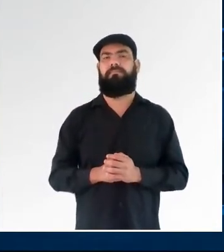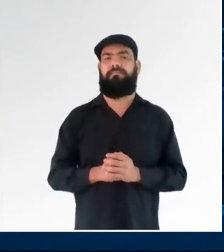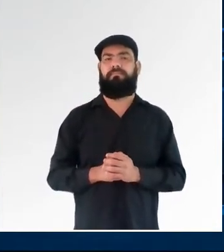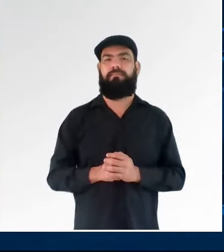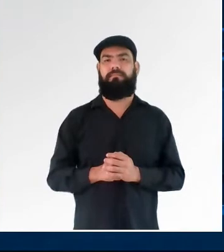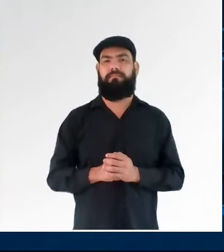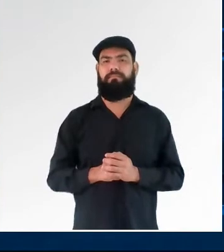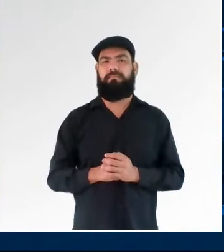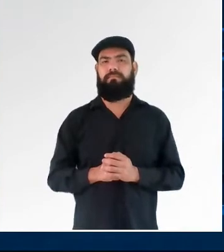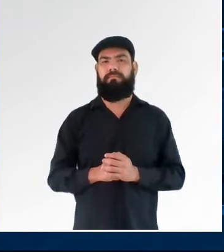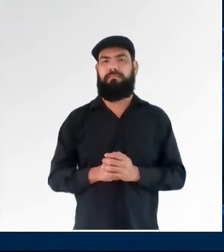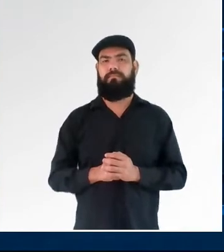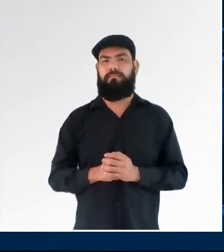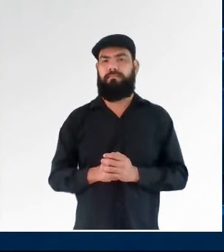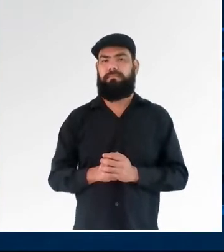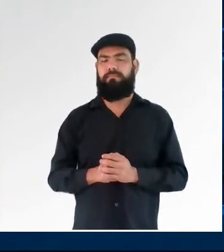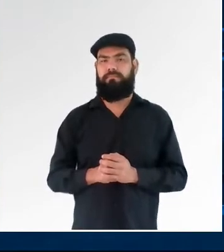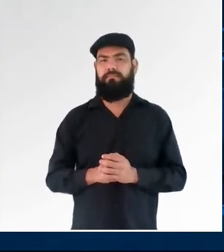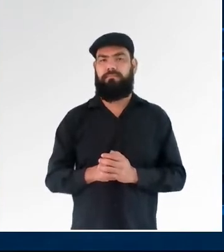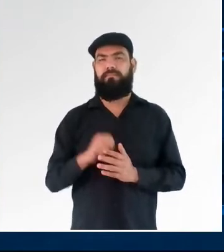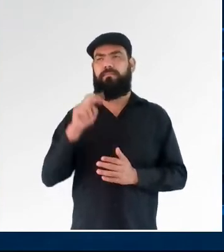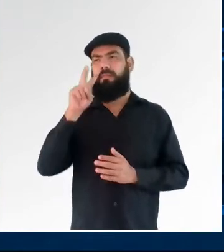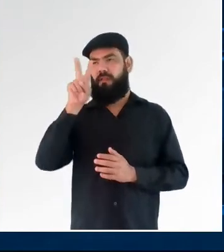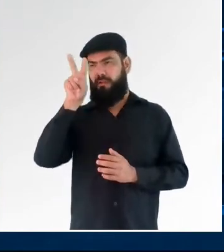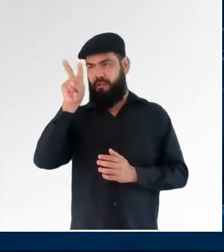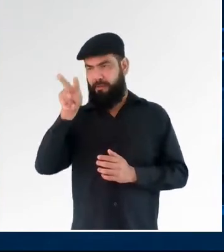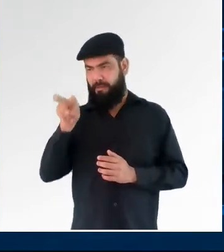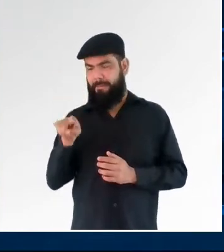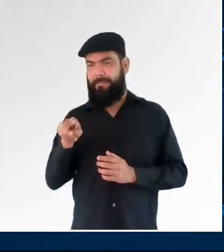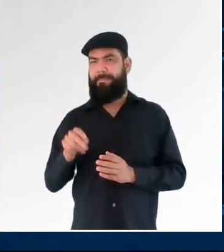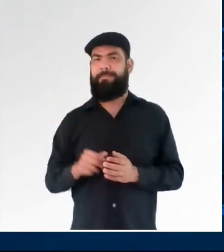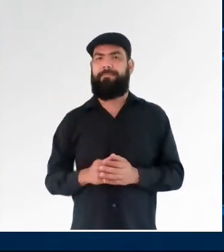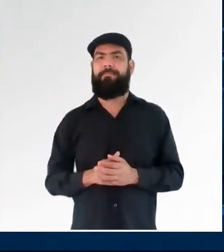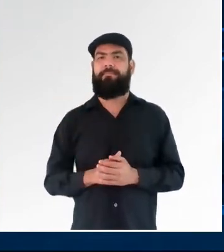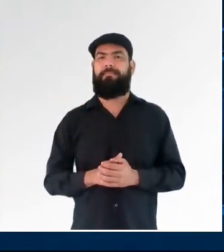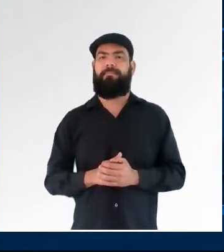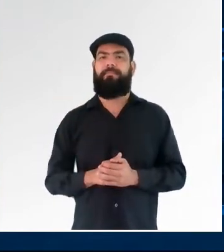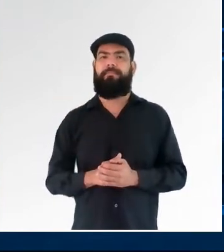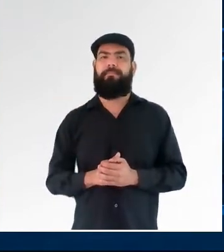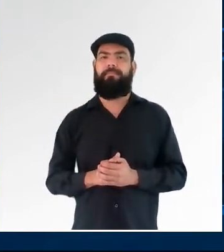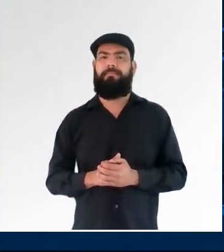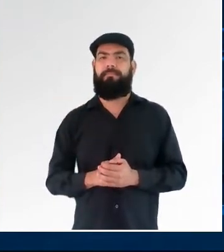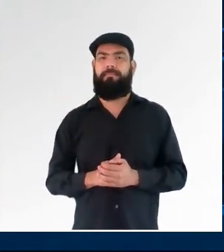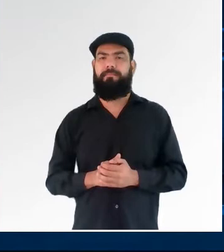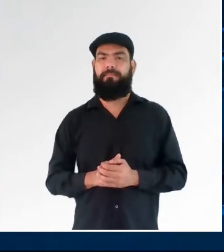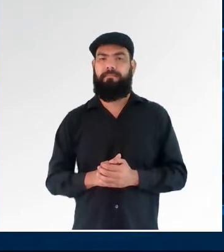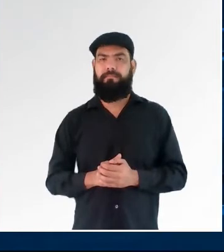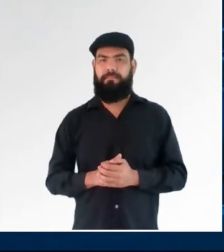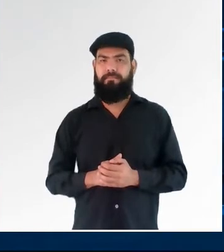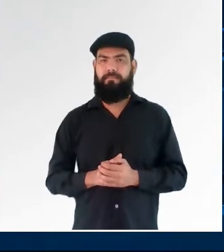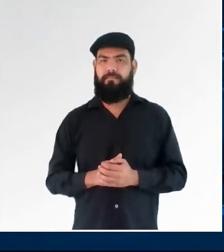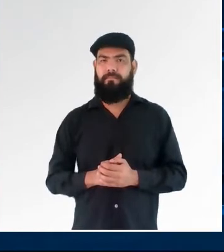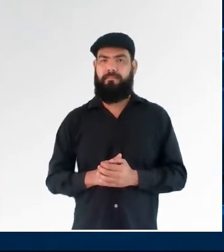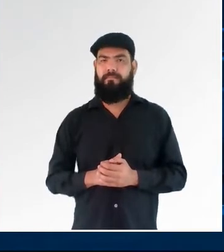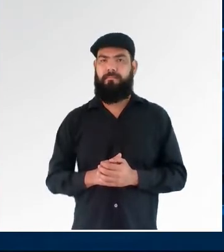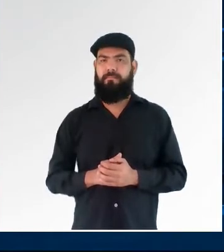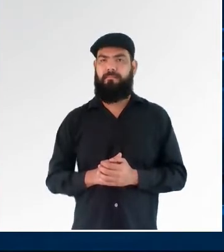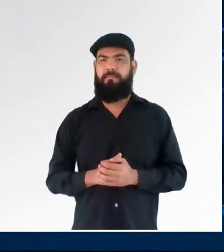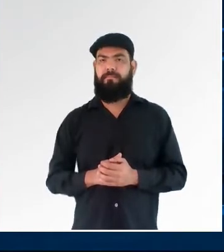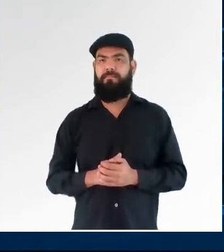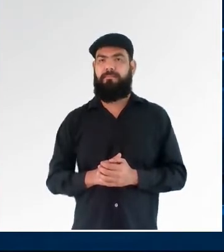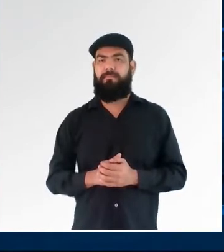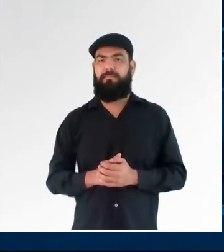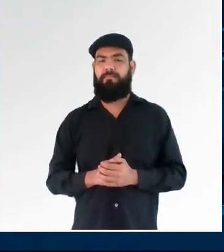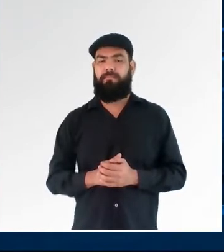atrás de um pedaço de pão, único alimento, aliás, que ela e a irmã Helena comiam quando Maria, responsável pelas